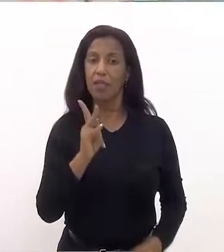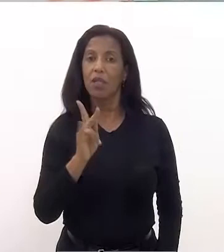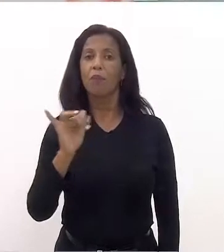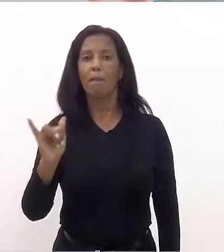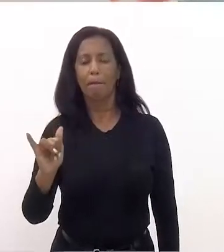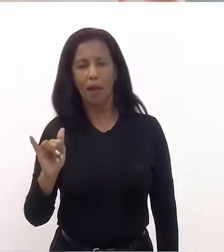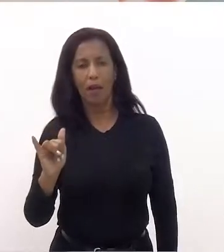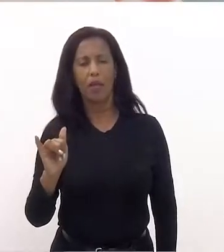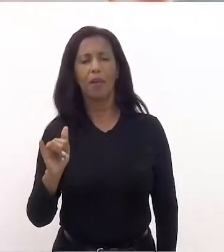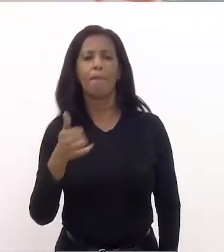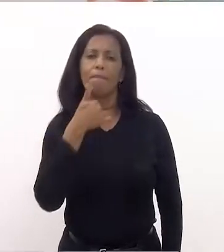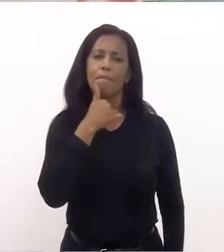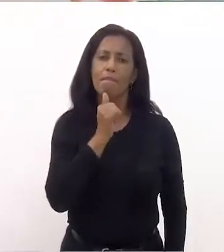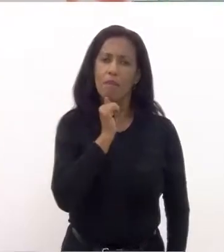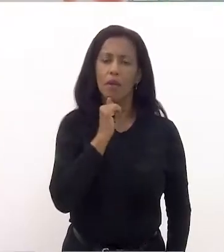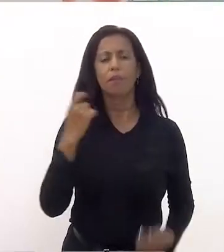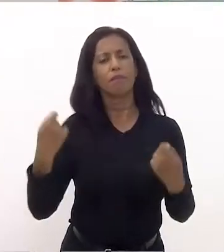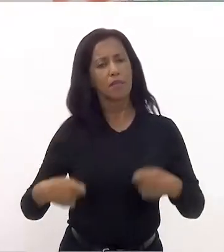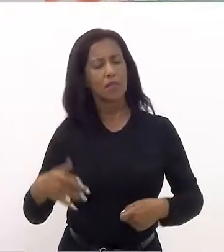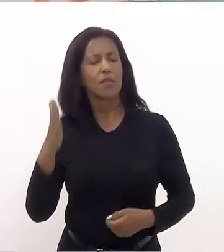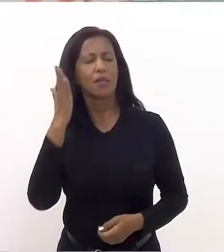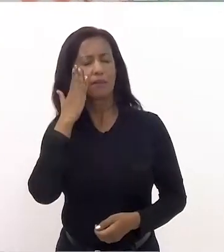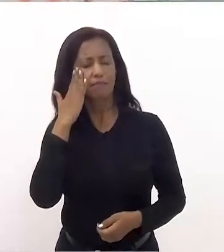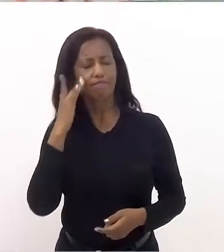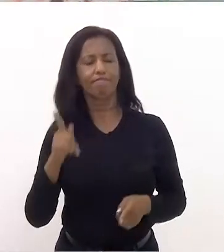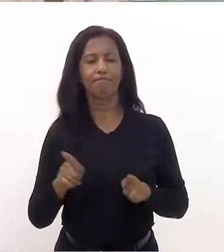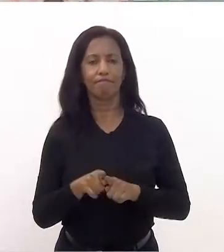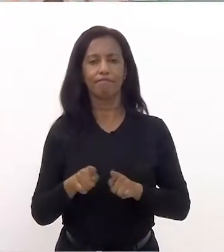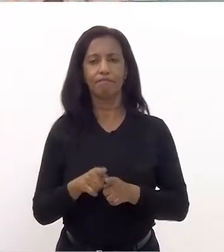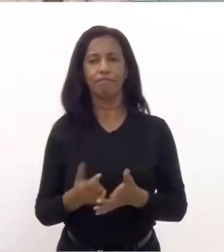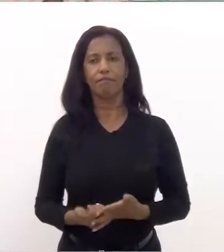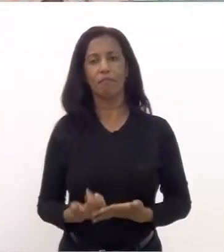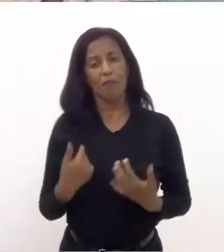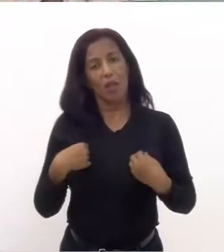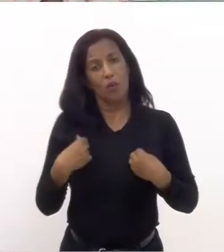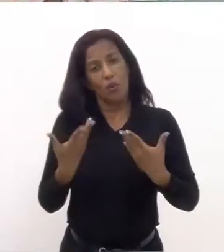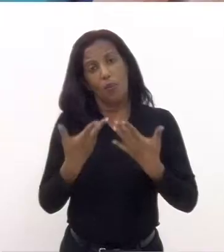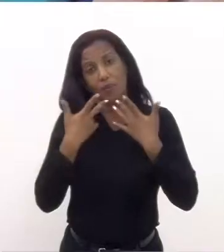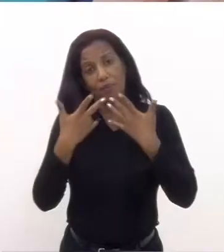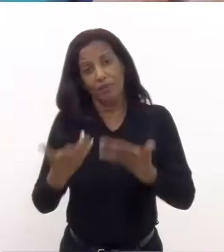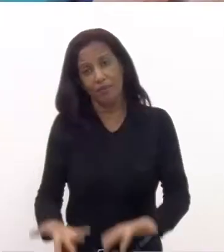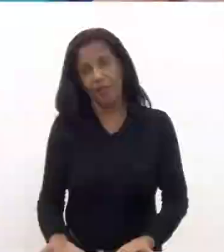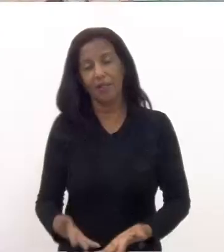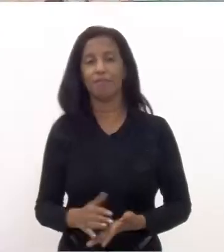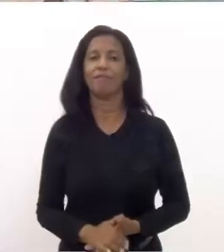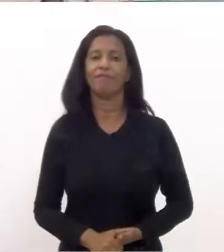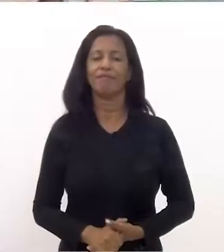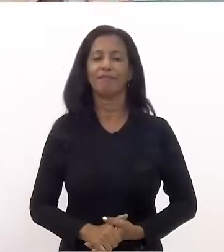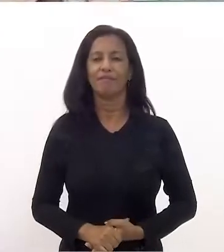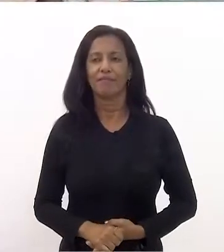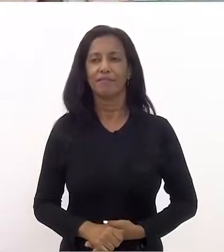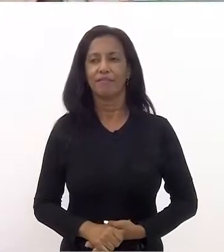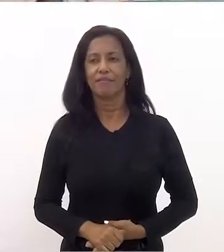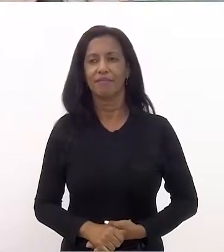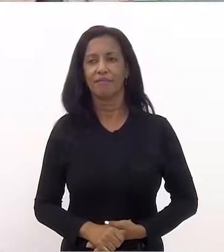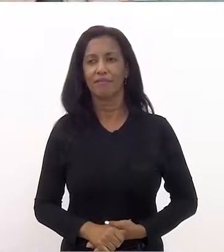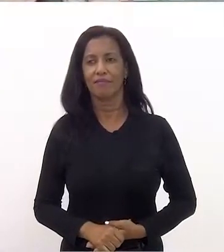isso. Os pais têm que saber isso, a meu ver. É o que eu posso dizer,